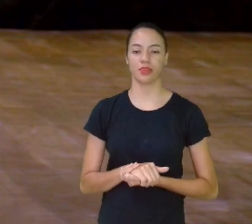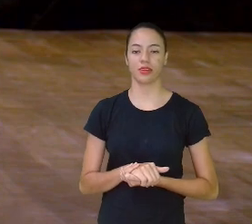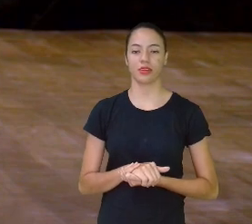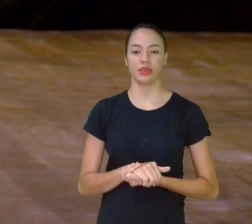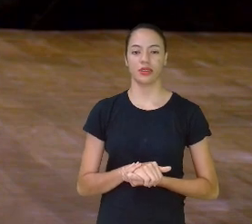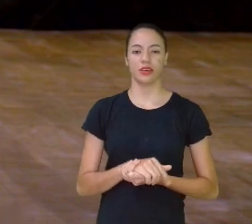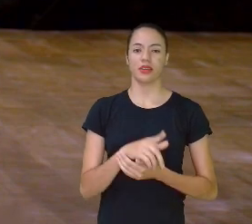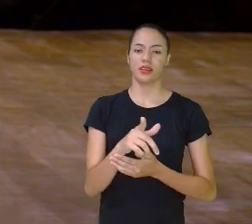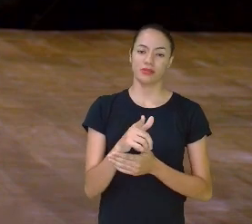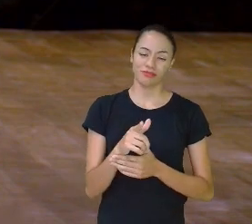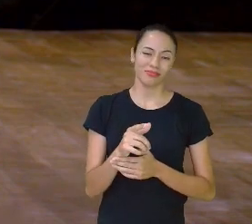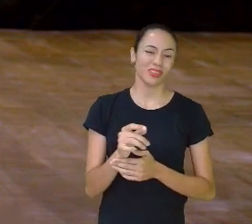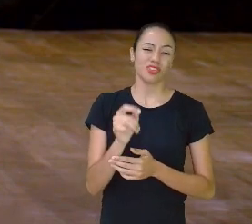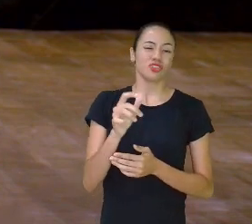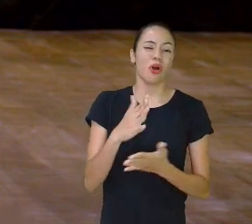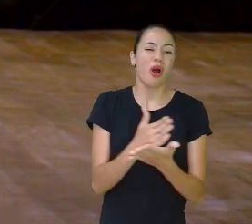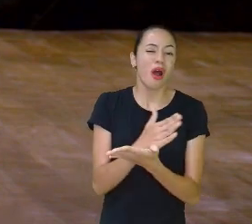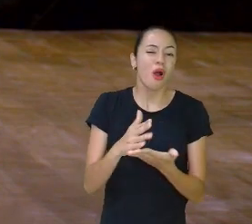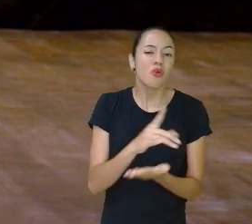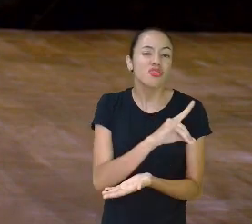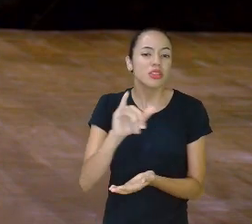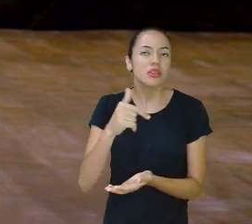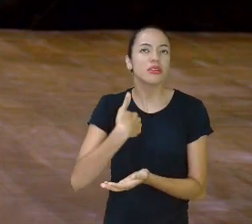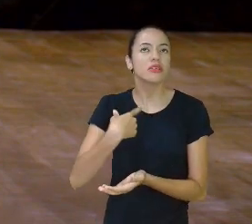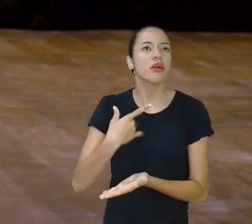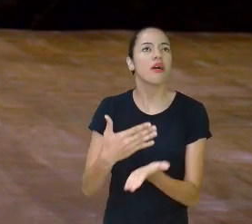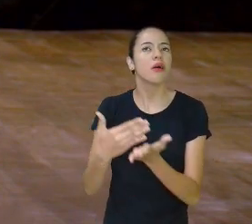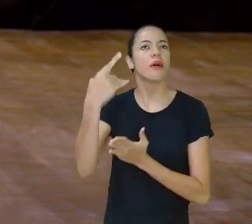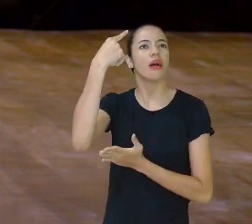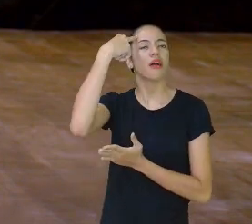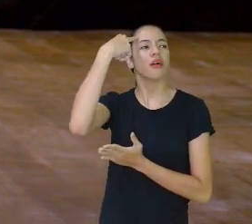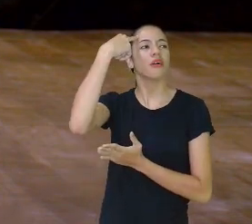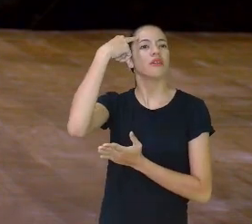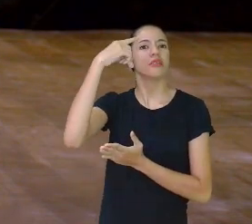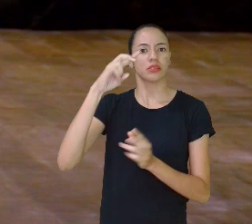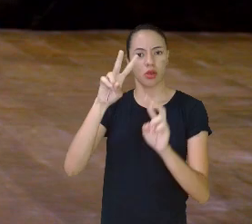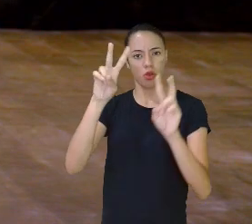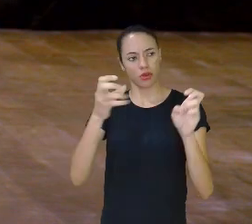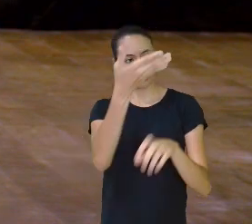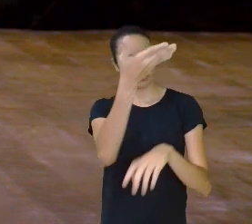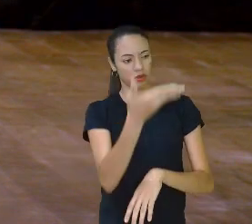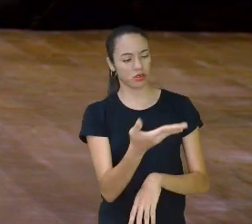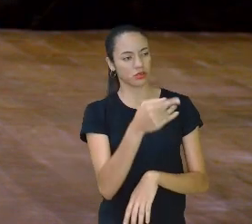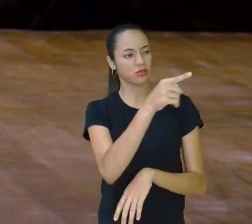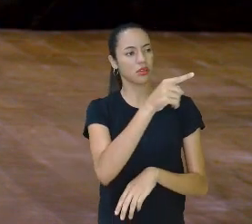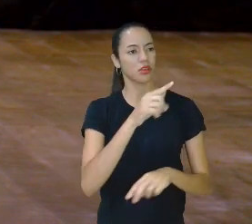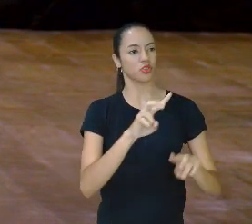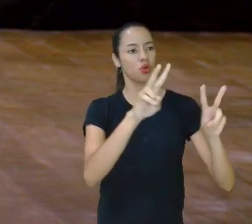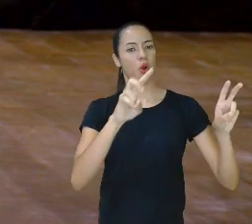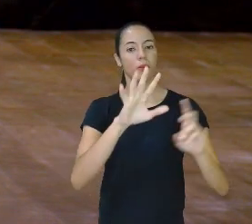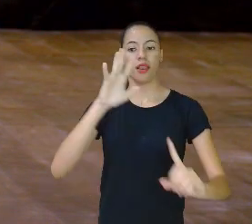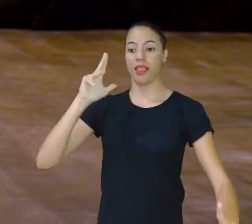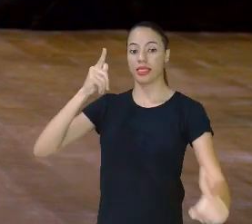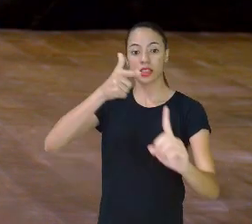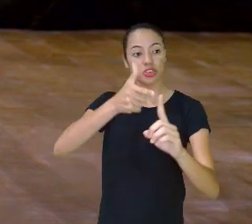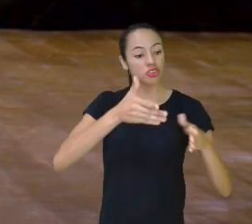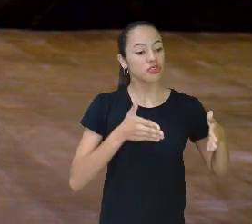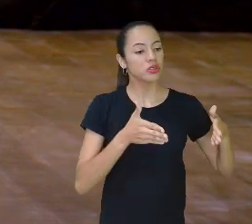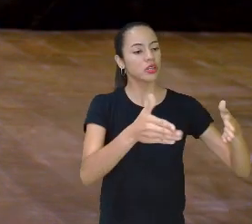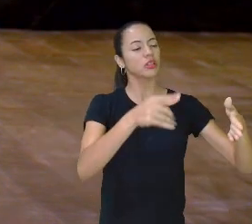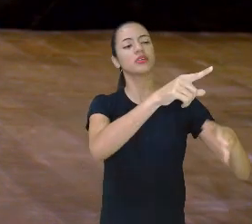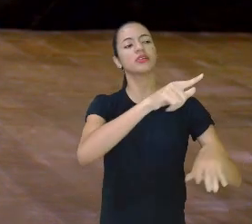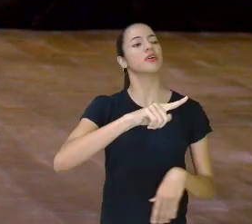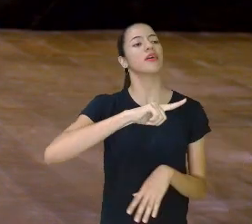Tem poucos dias que eu comecei a pensar sobre você, sobre que destino você teria